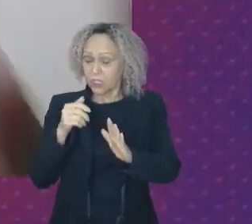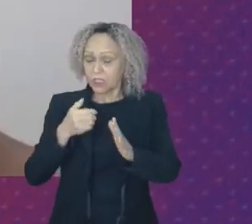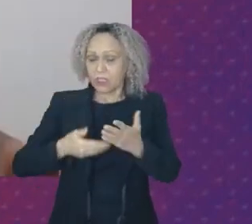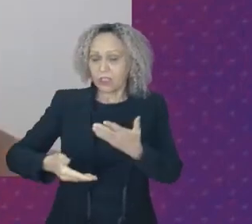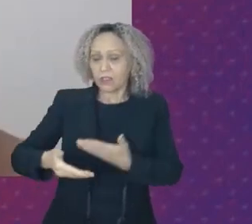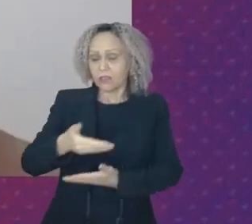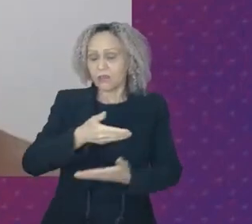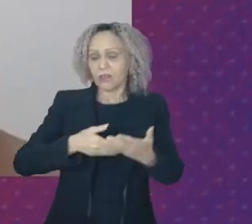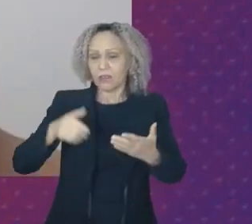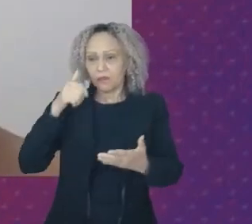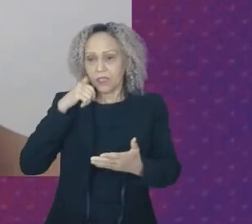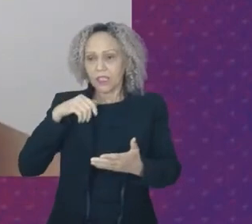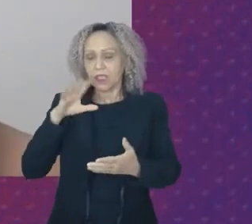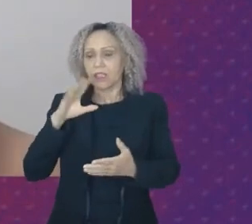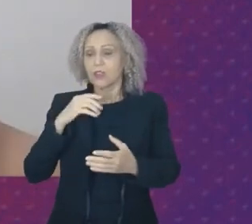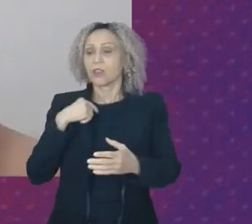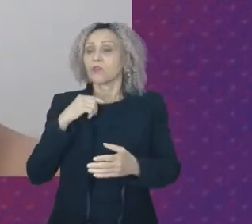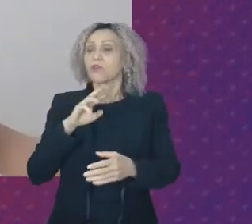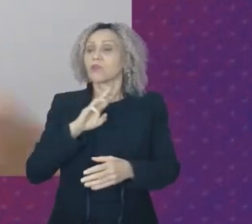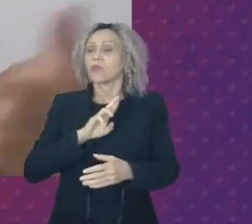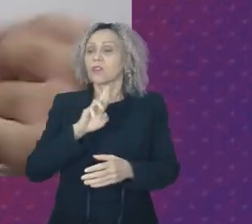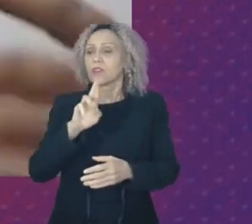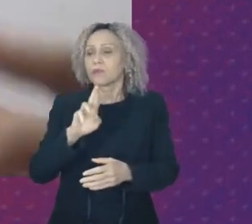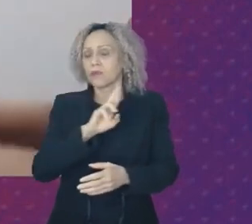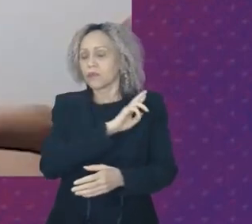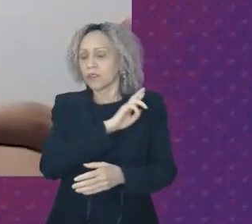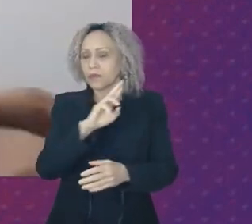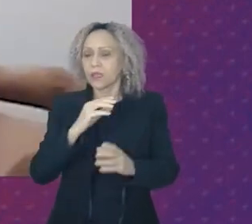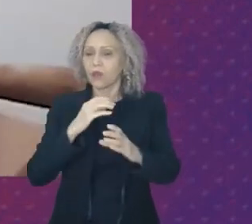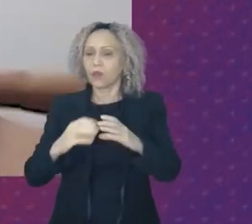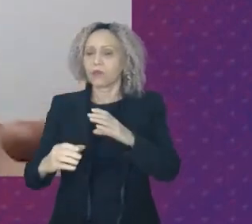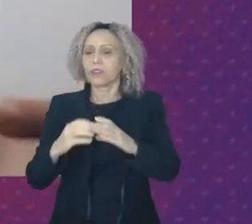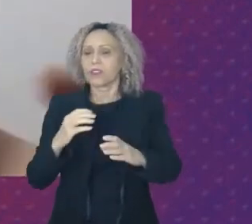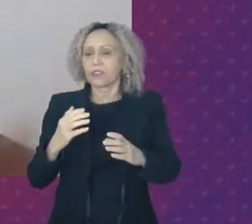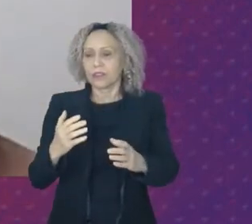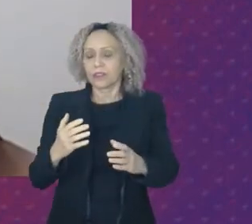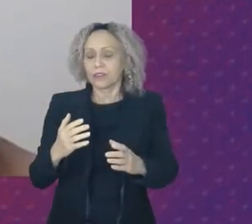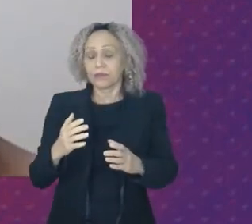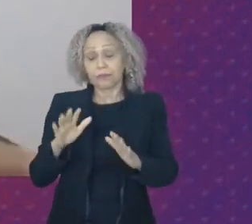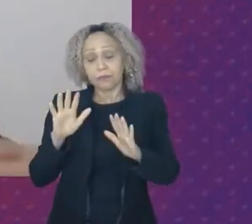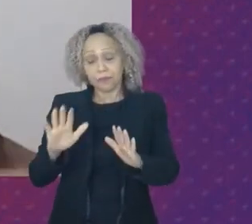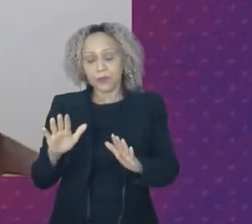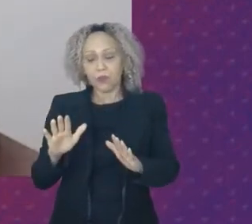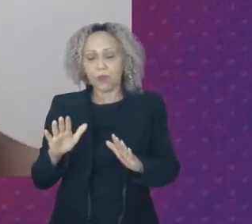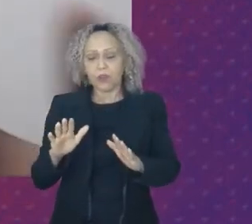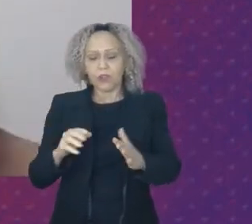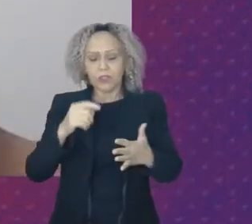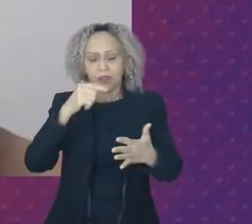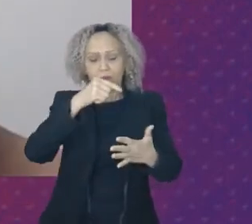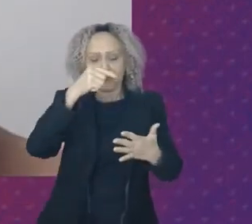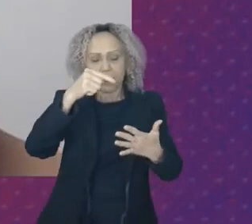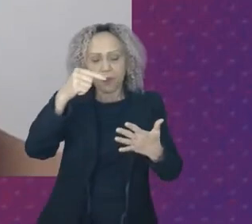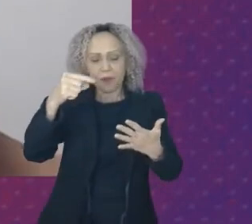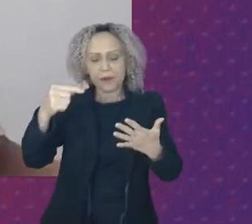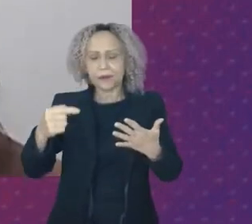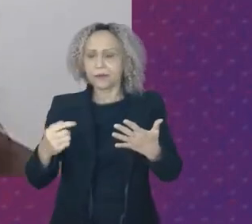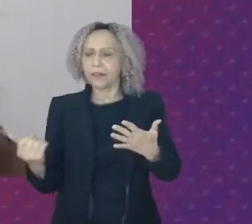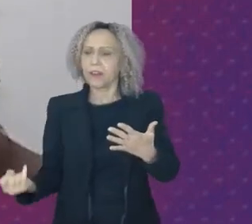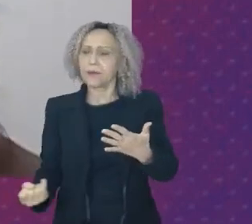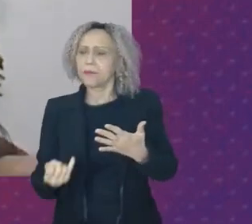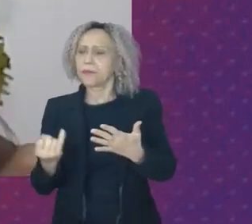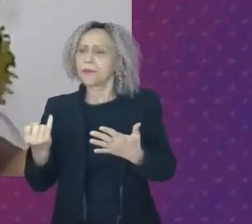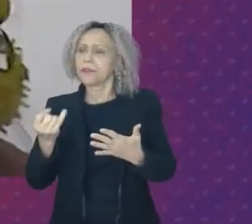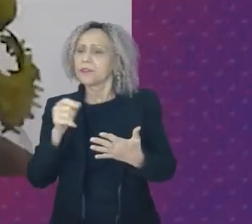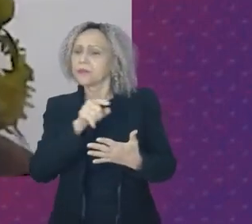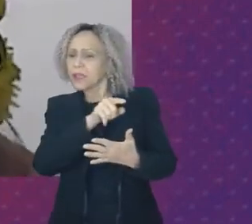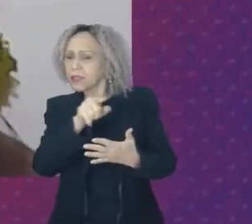a sua quarta edição, e eu gostaria de trazer alguns elementos que são fundamentais para que você consiga estruturar a